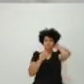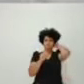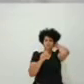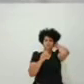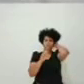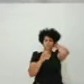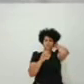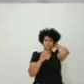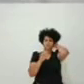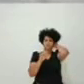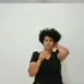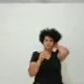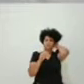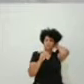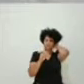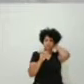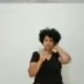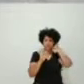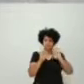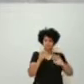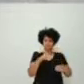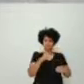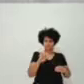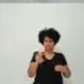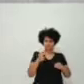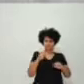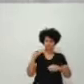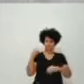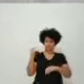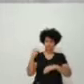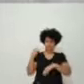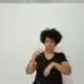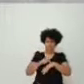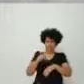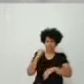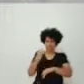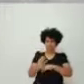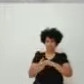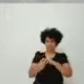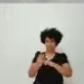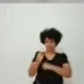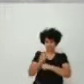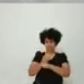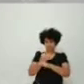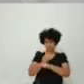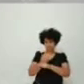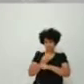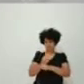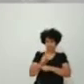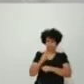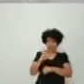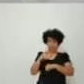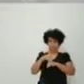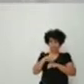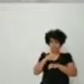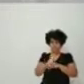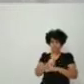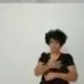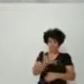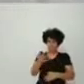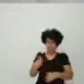desse tempo todo aqui na casa nesses quase 3 anos a a gente já trouxe muitas sugestões muitas